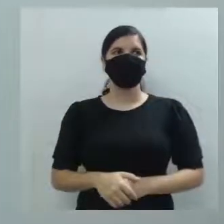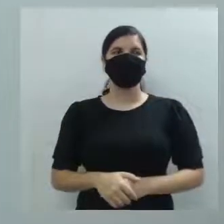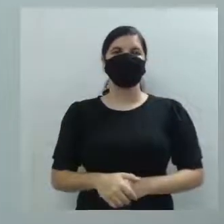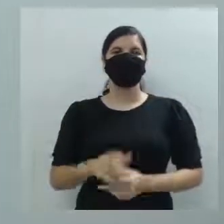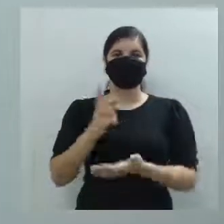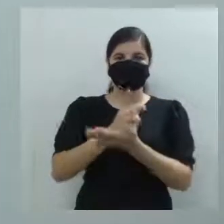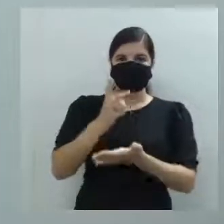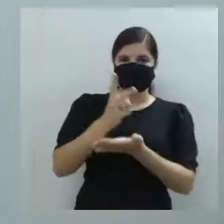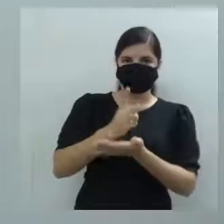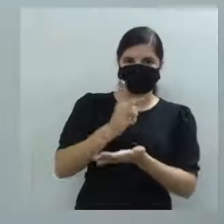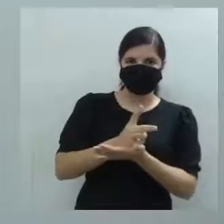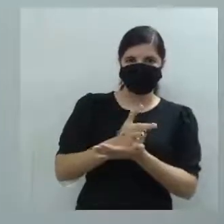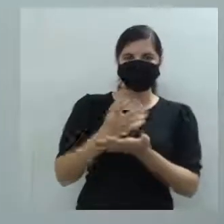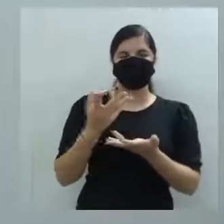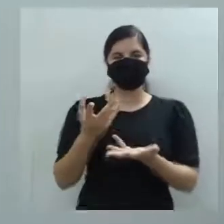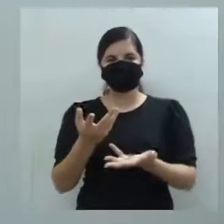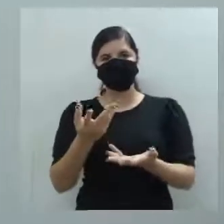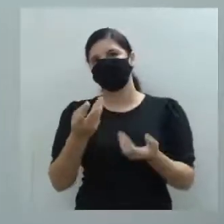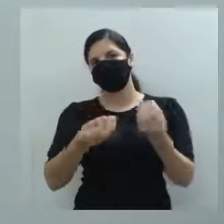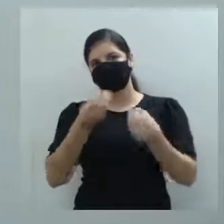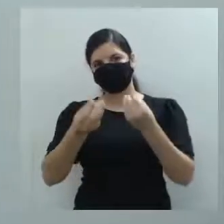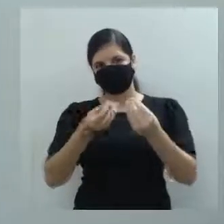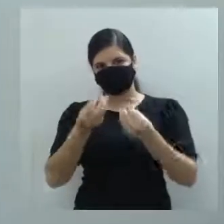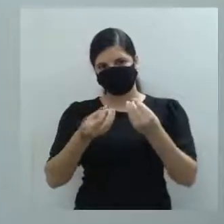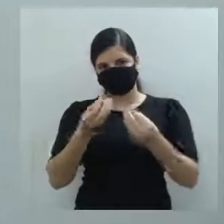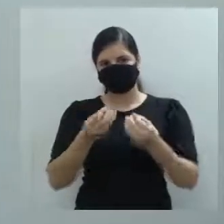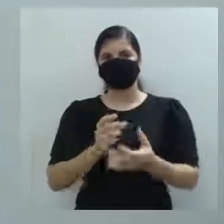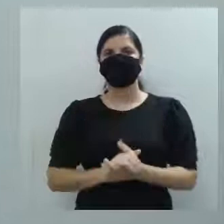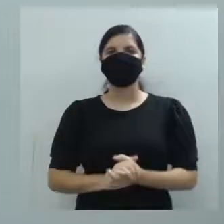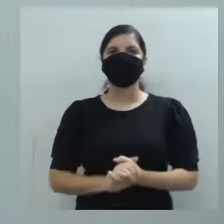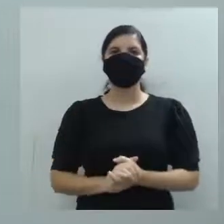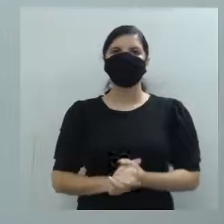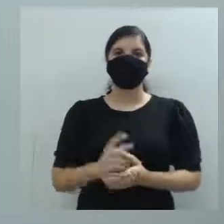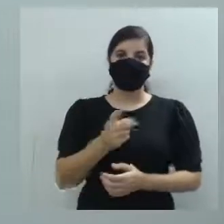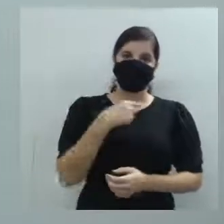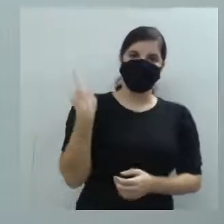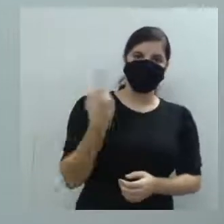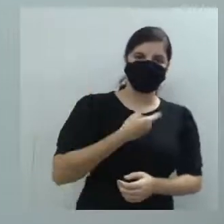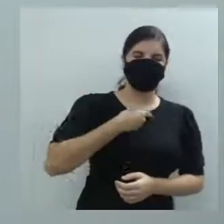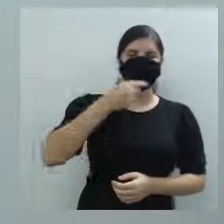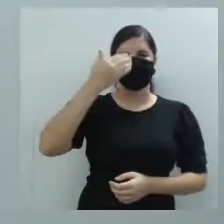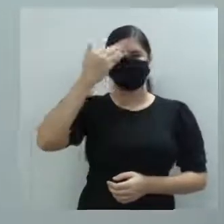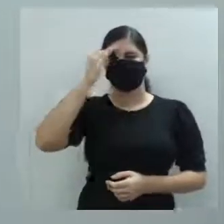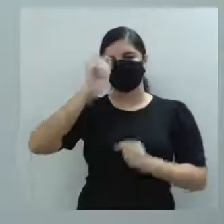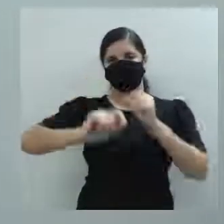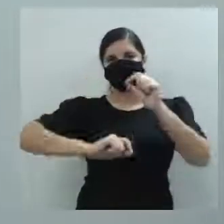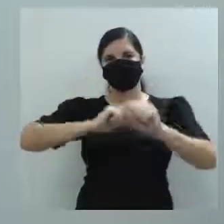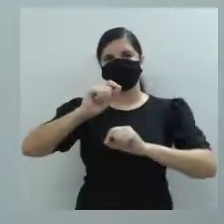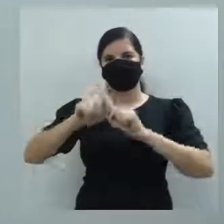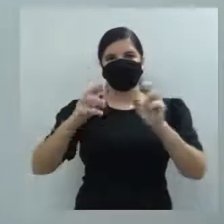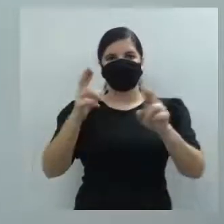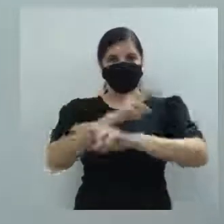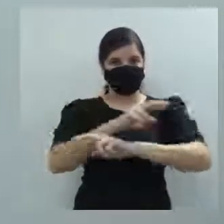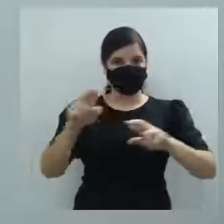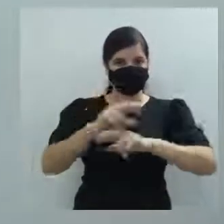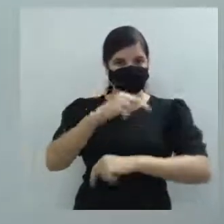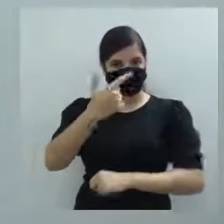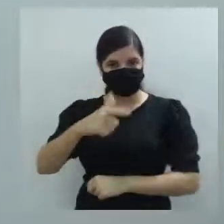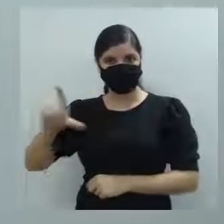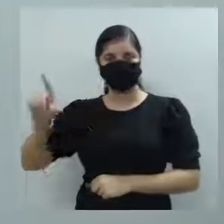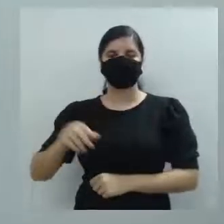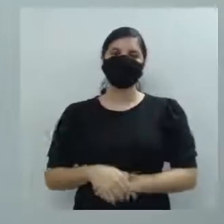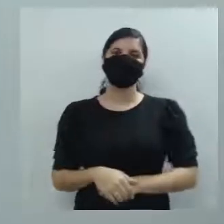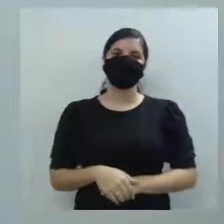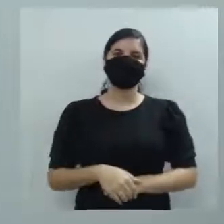sempre bem essa questão, que nesses elementos nós entendemos o que? As relações com o outro. Nós